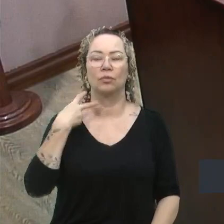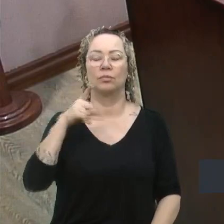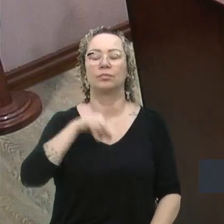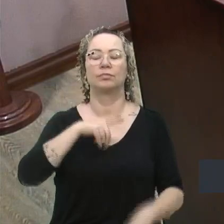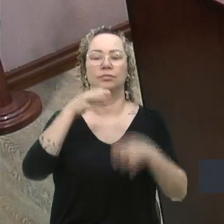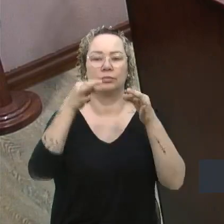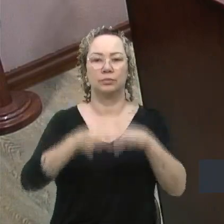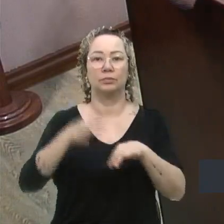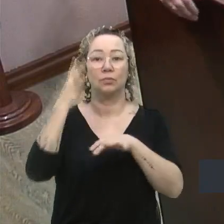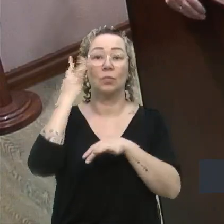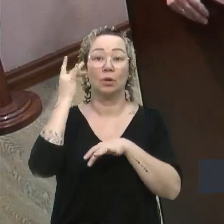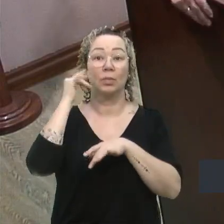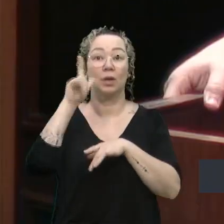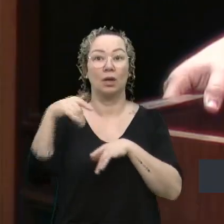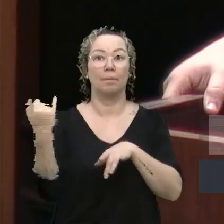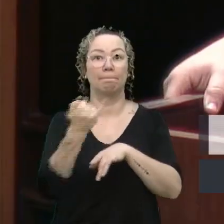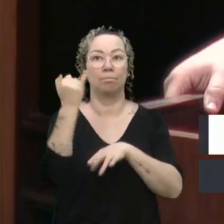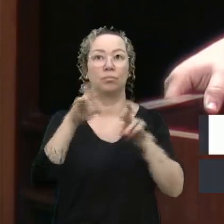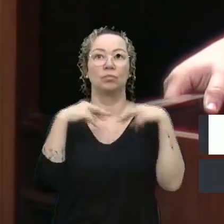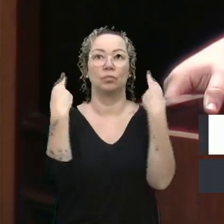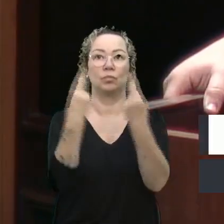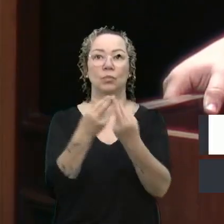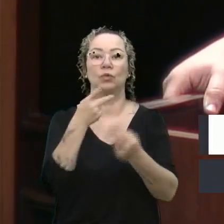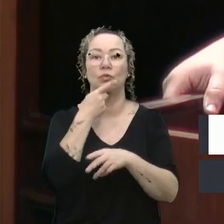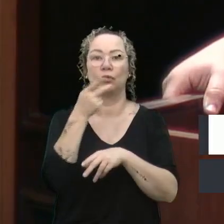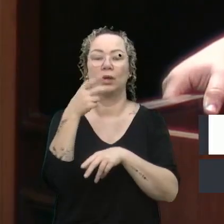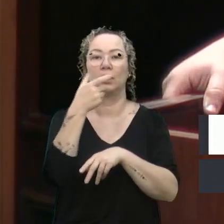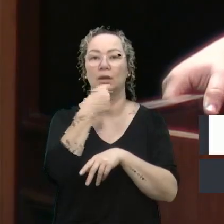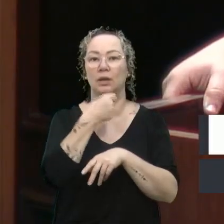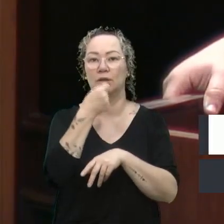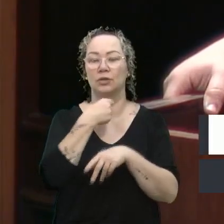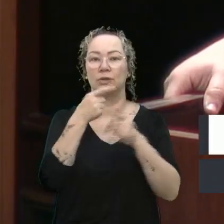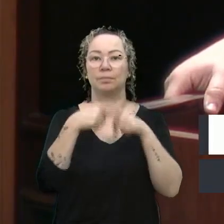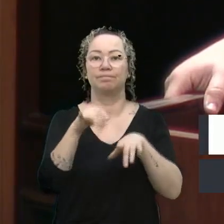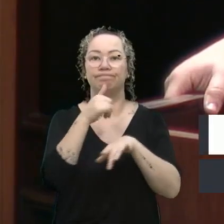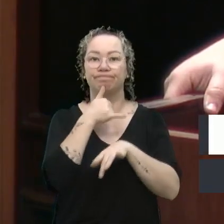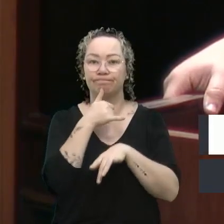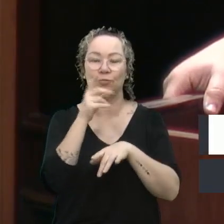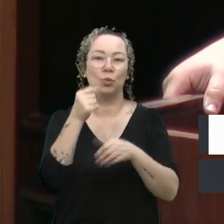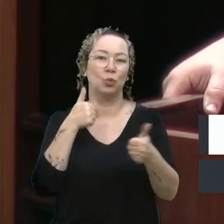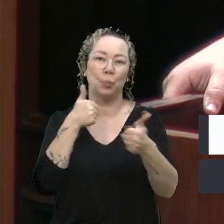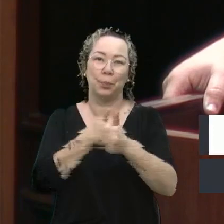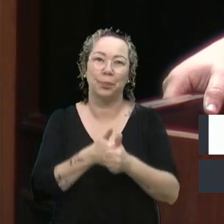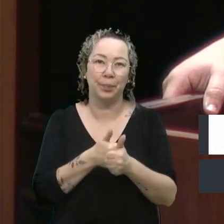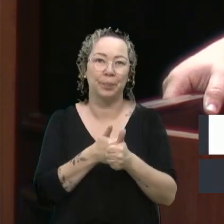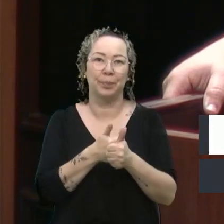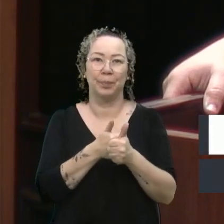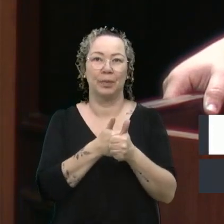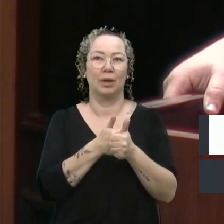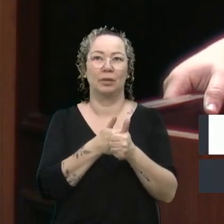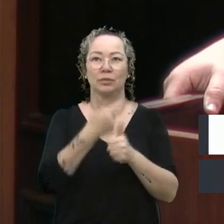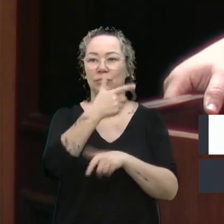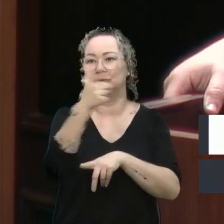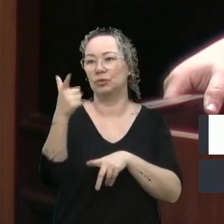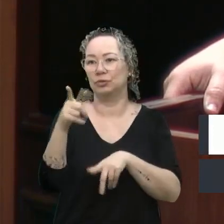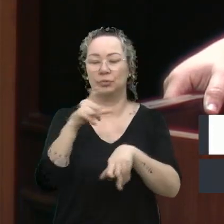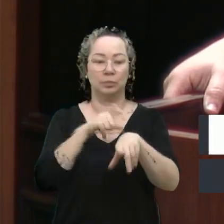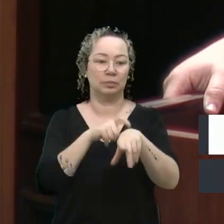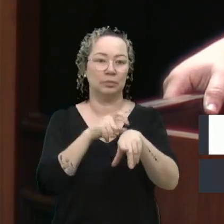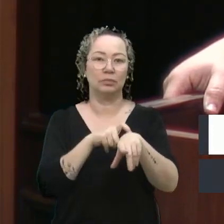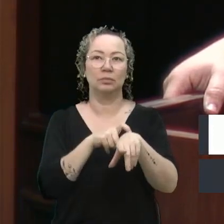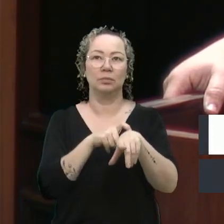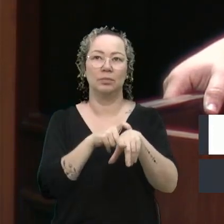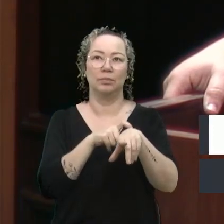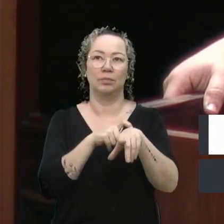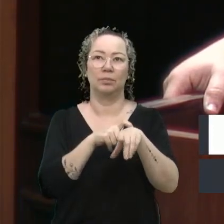é uma reunião importante do Fala Caxias, mas é, infelizmente, muito em cima da hora. Né? Não tivemos nem tempo de